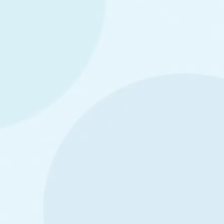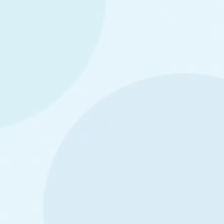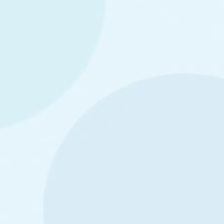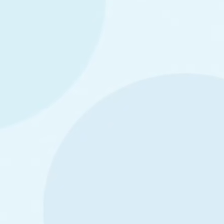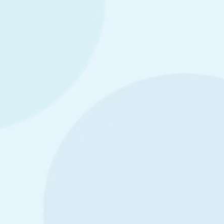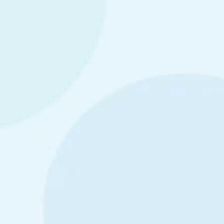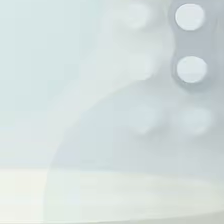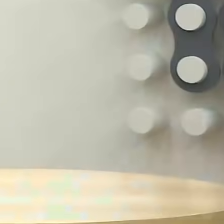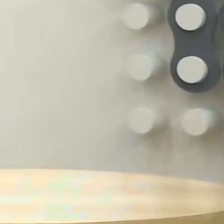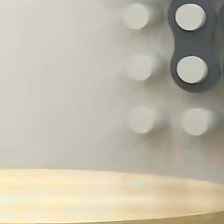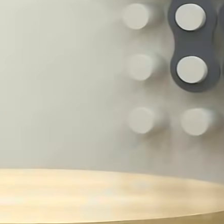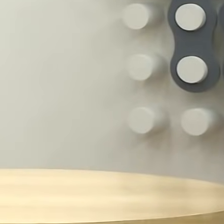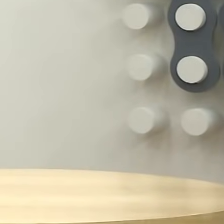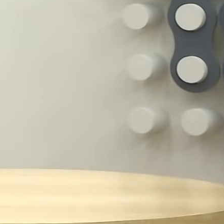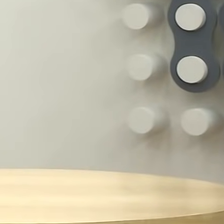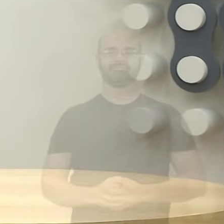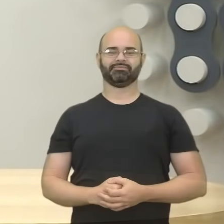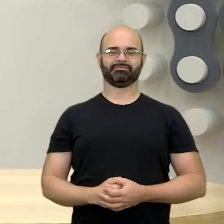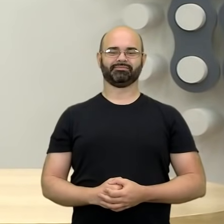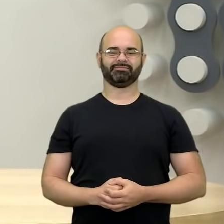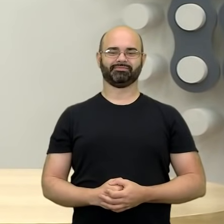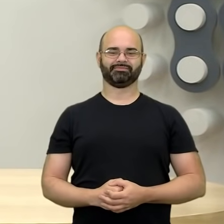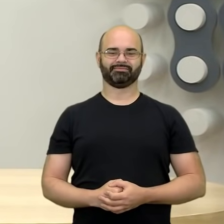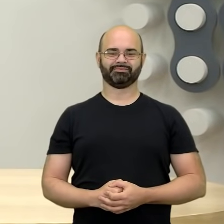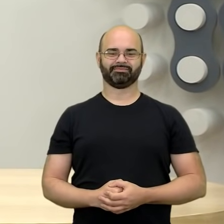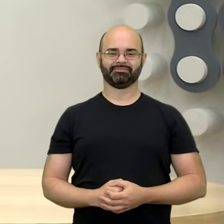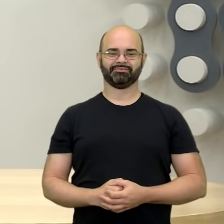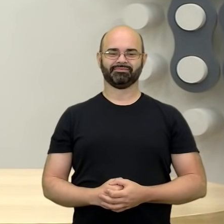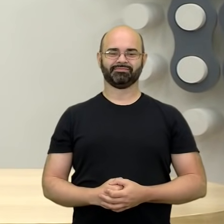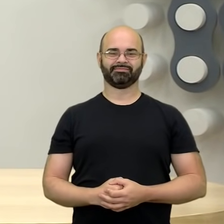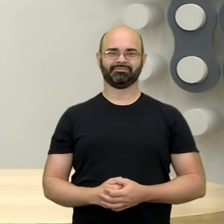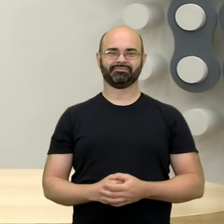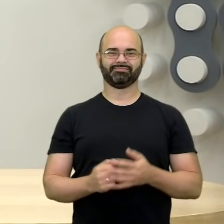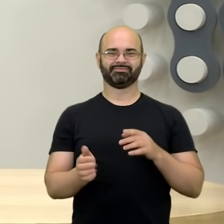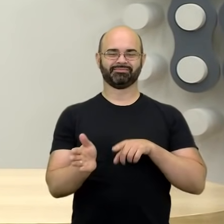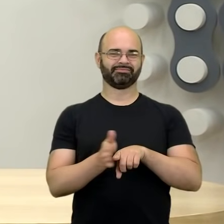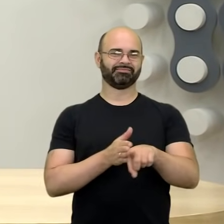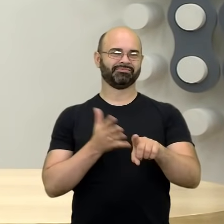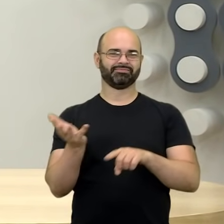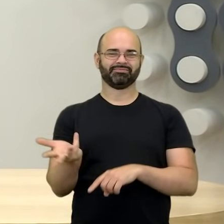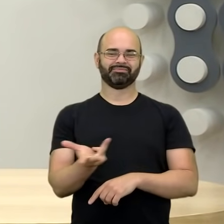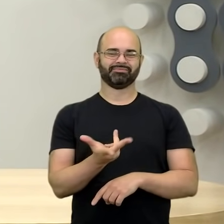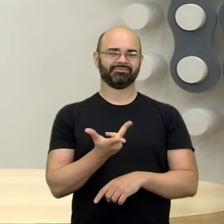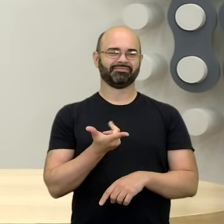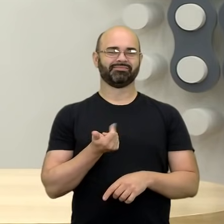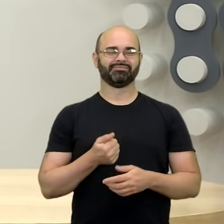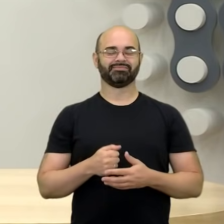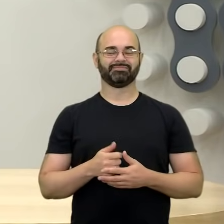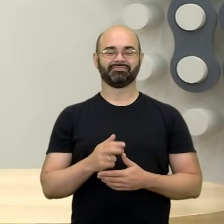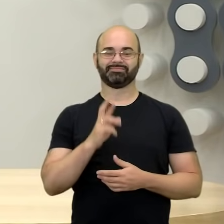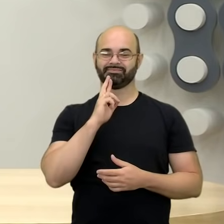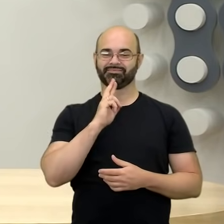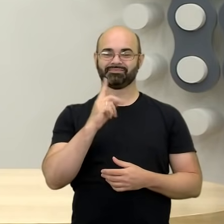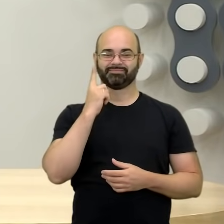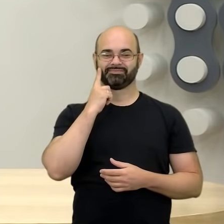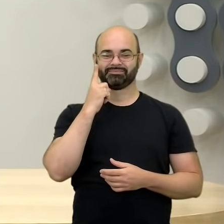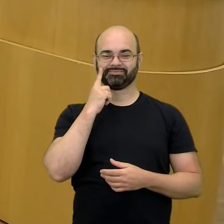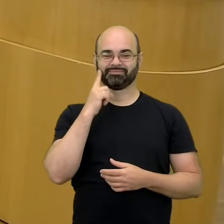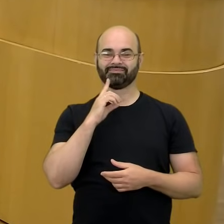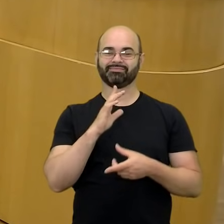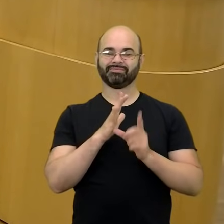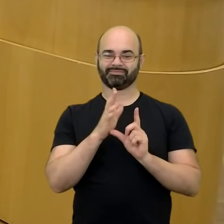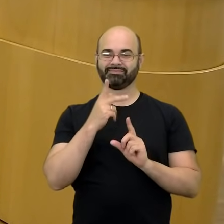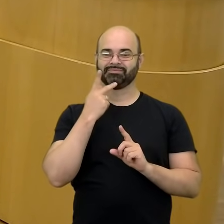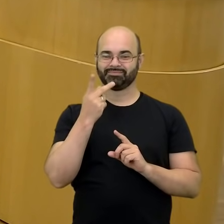é sensacional essa pergunta grande Joel e aí chegou aqui o resultado ó e a gente ia